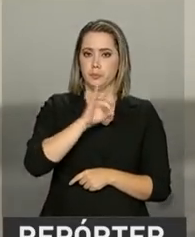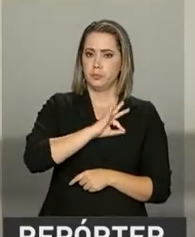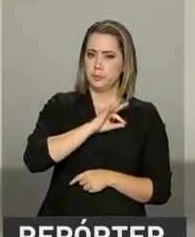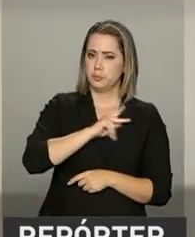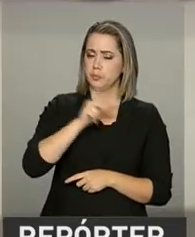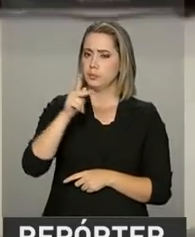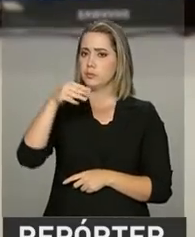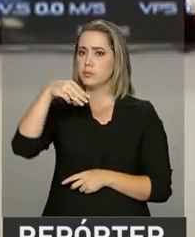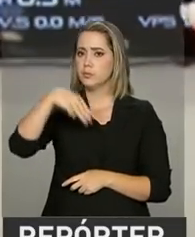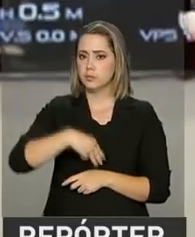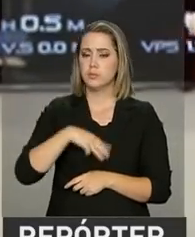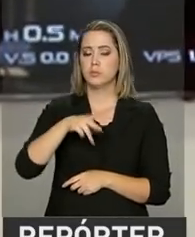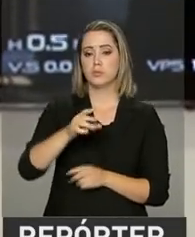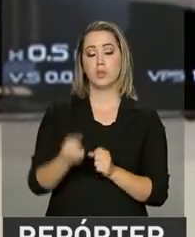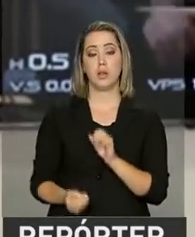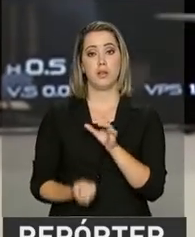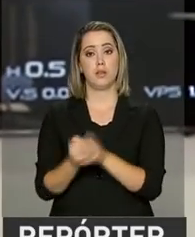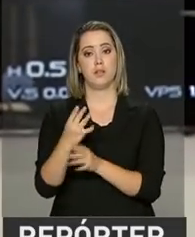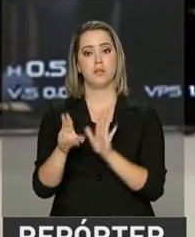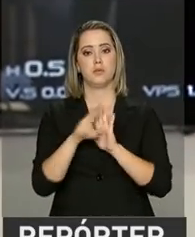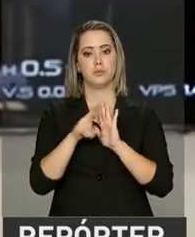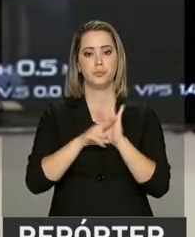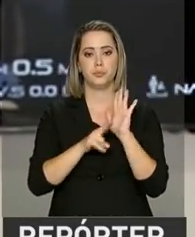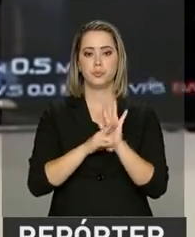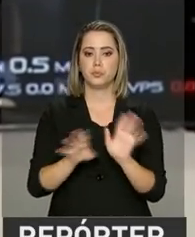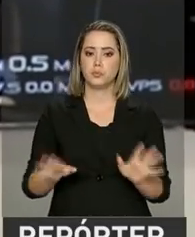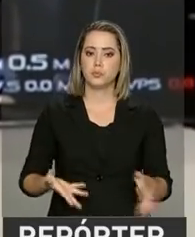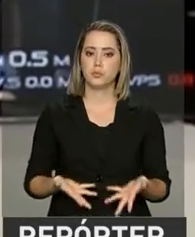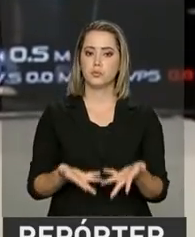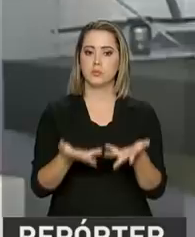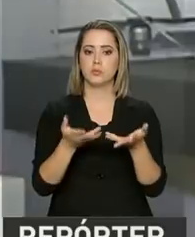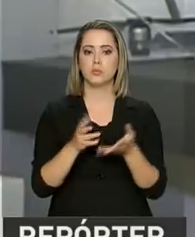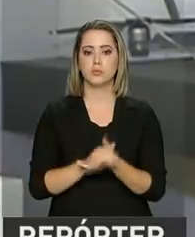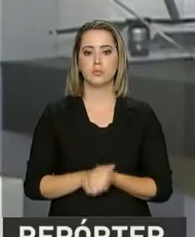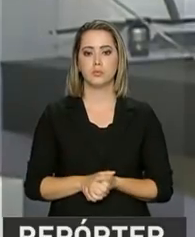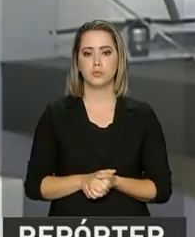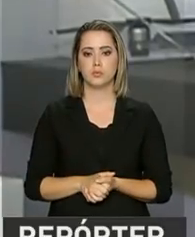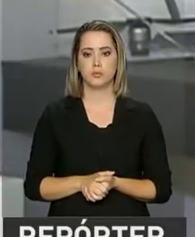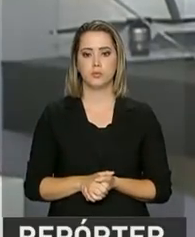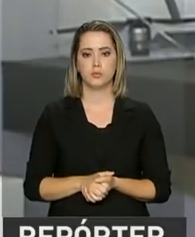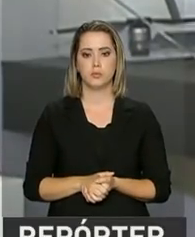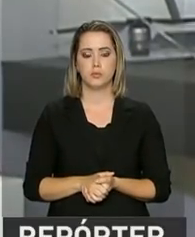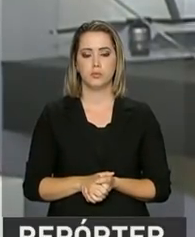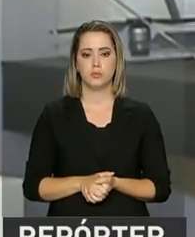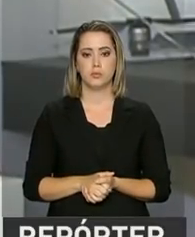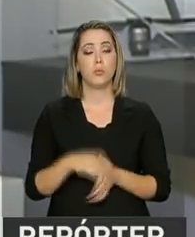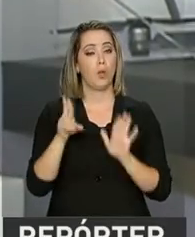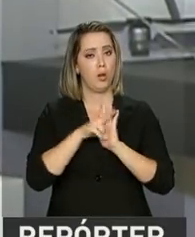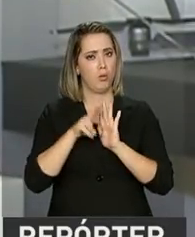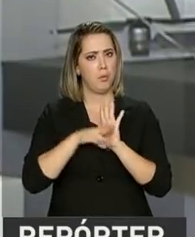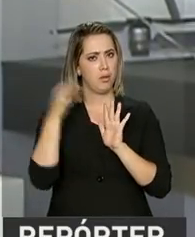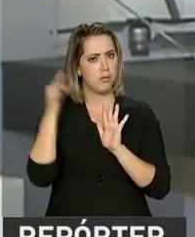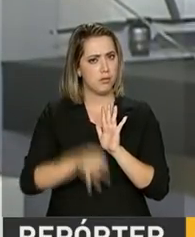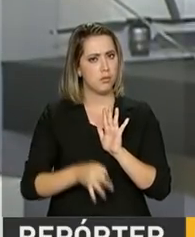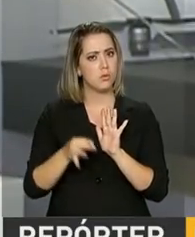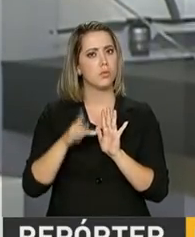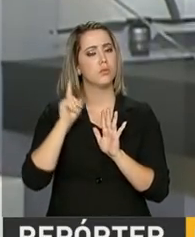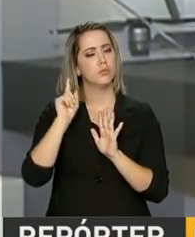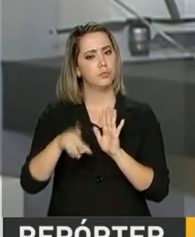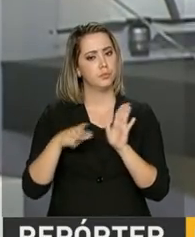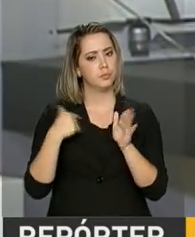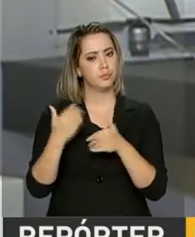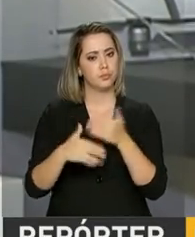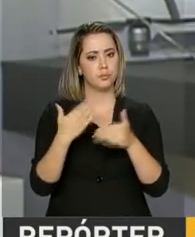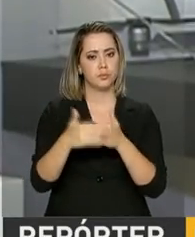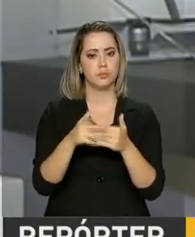integrantes do setor a criação da regra vai estimular o mercado uma regulamentação concreta a tendência é